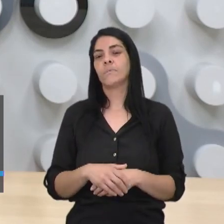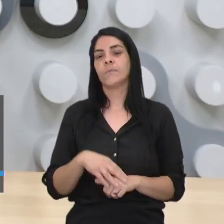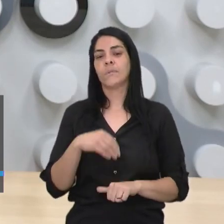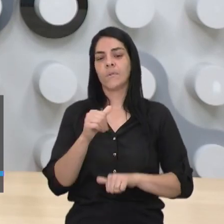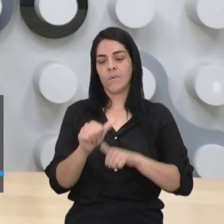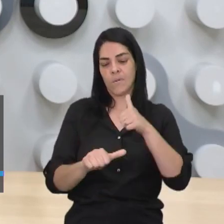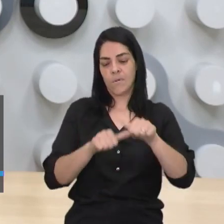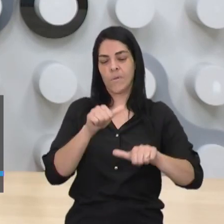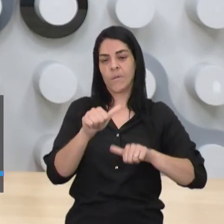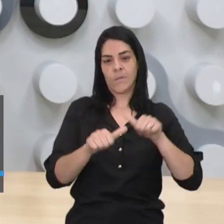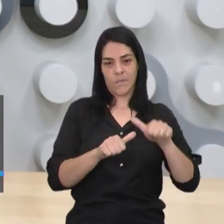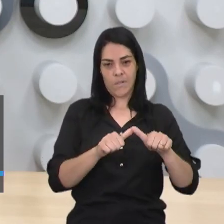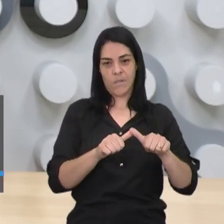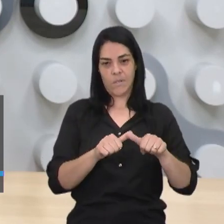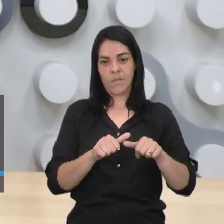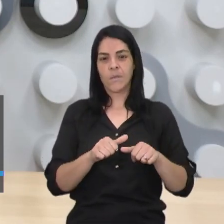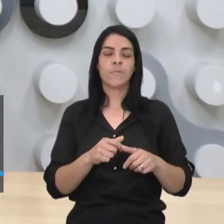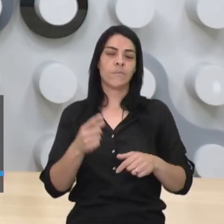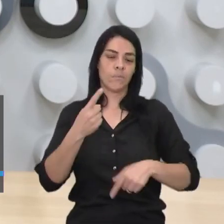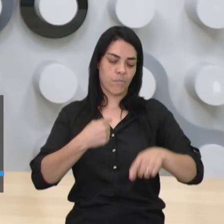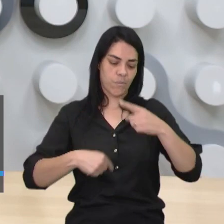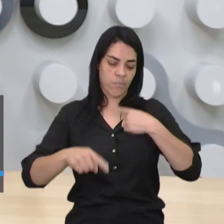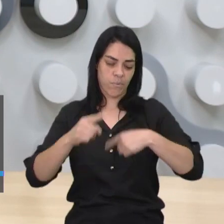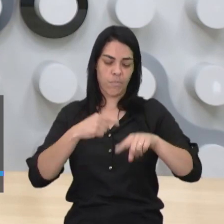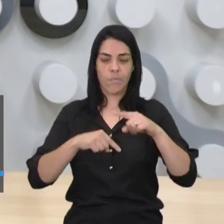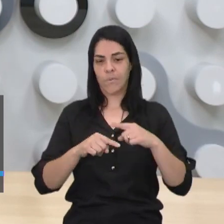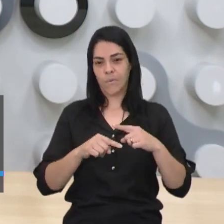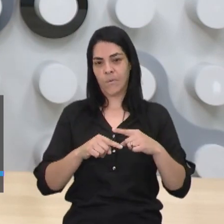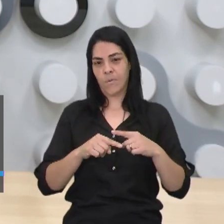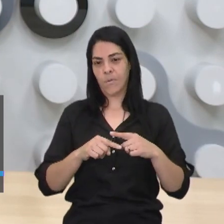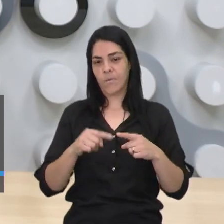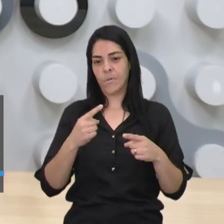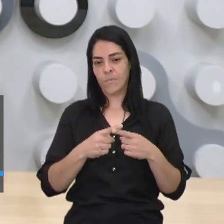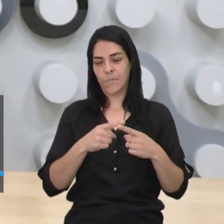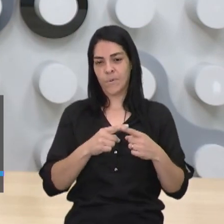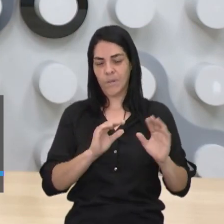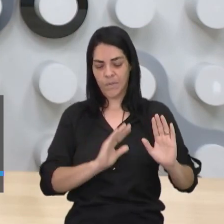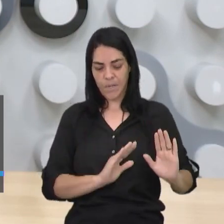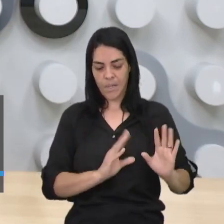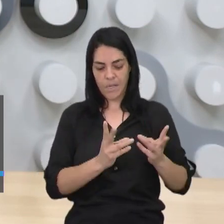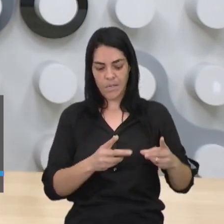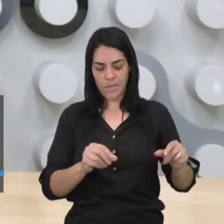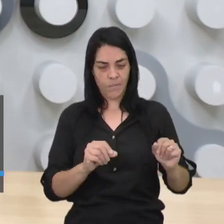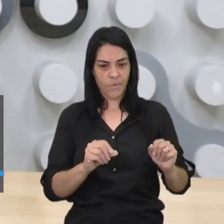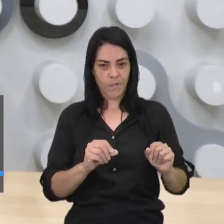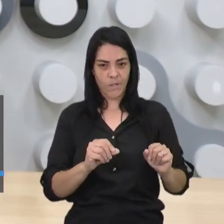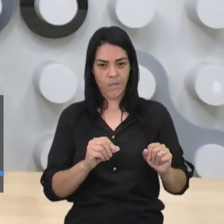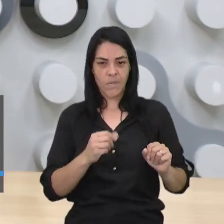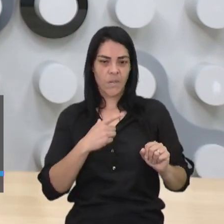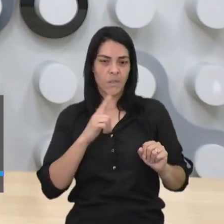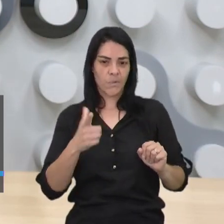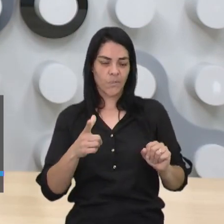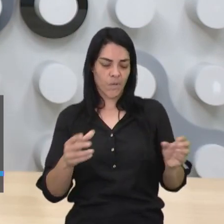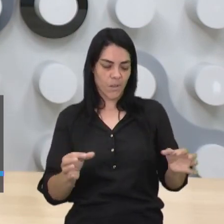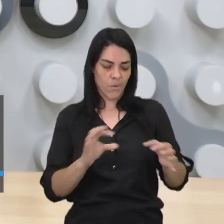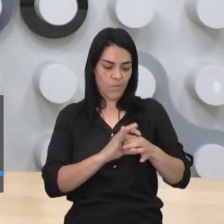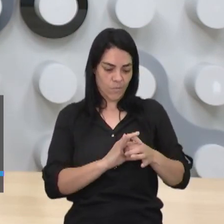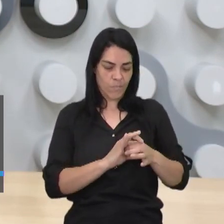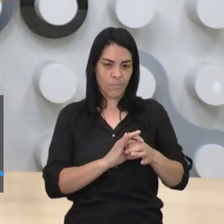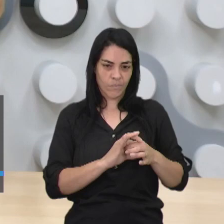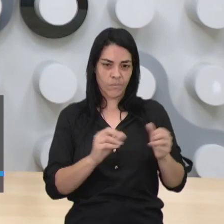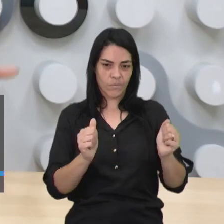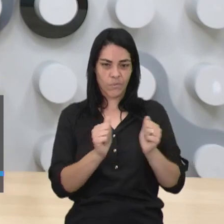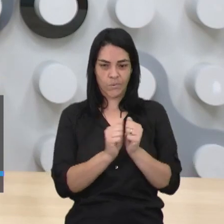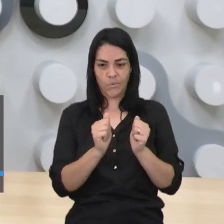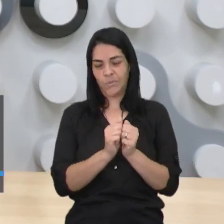ele se associe à hemoglobina não acontece, porque ele está ali, mas ele está dissolvido, ele não está associado à hemoglobina, que